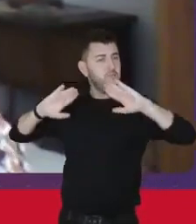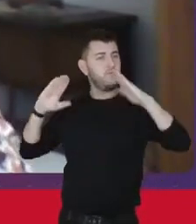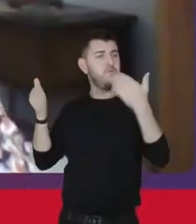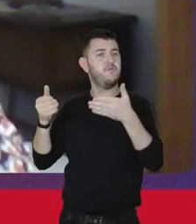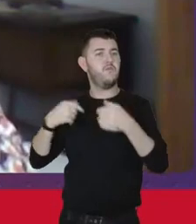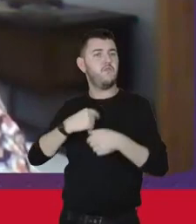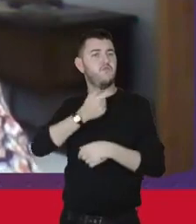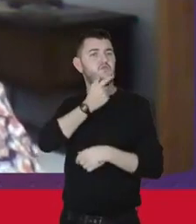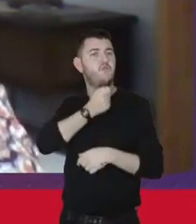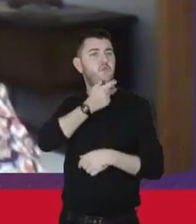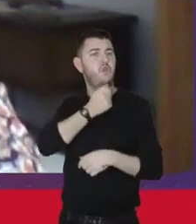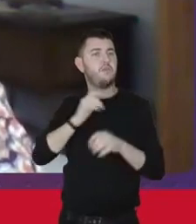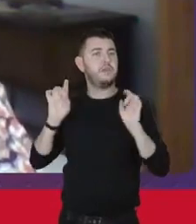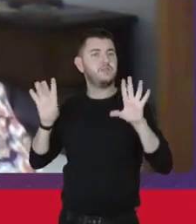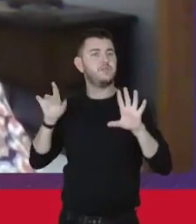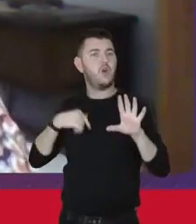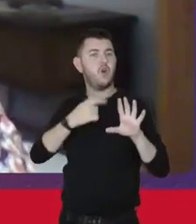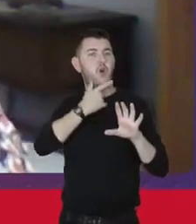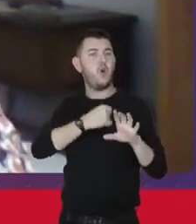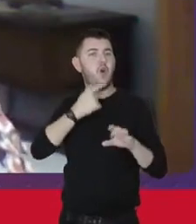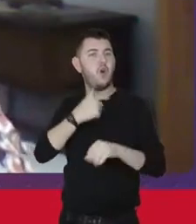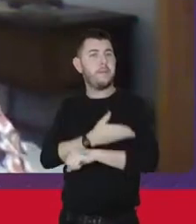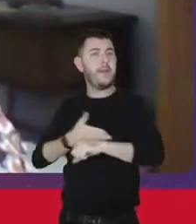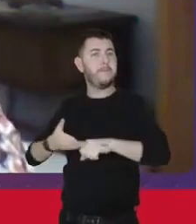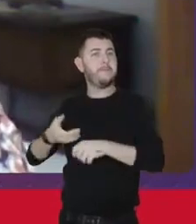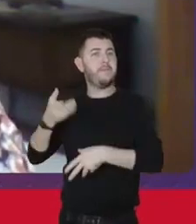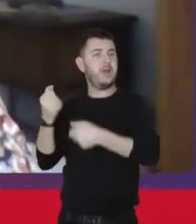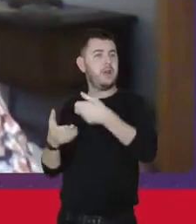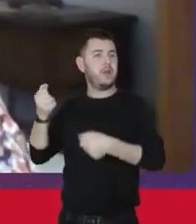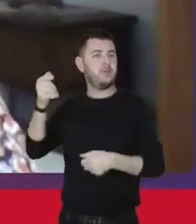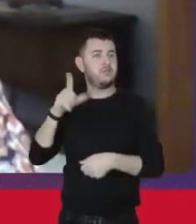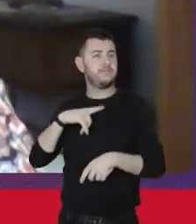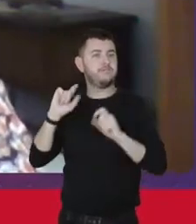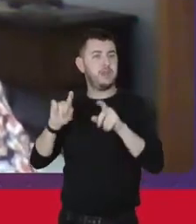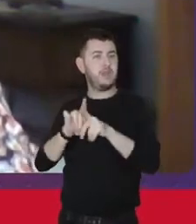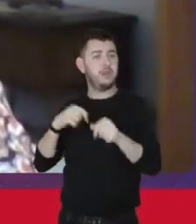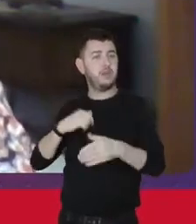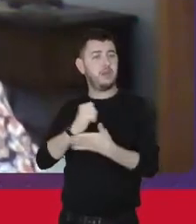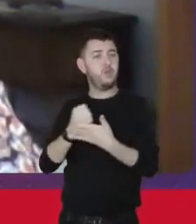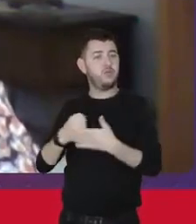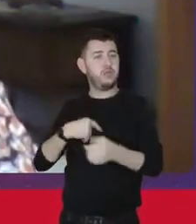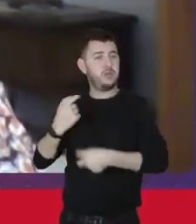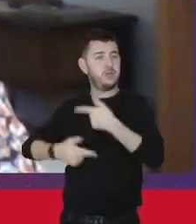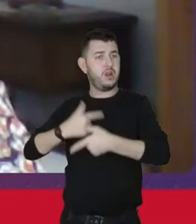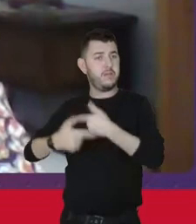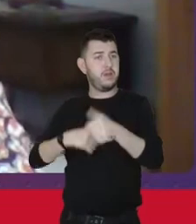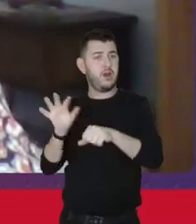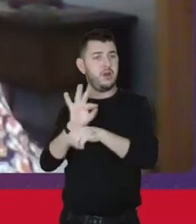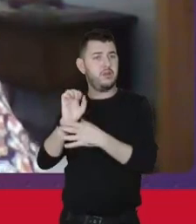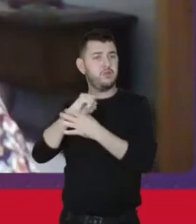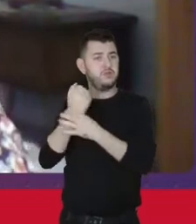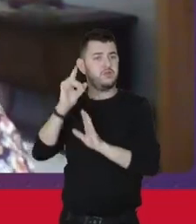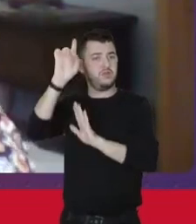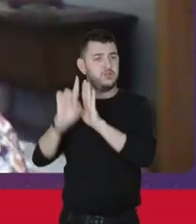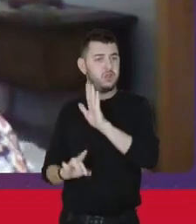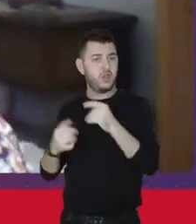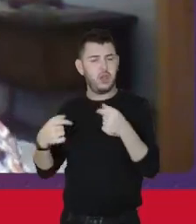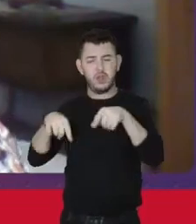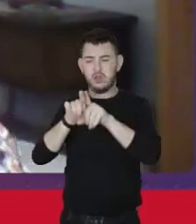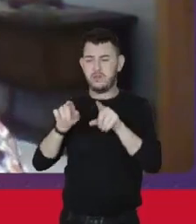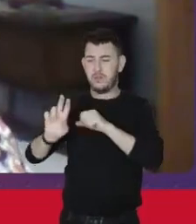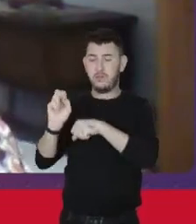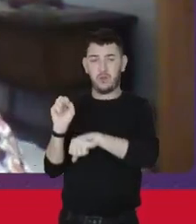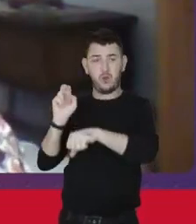e homens brancos, que tinham acesso a um vínculo de trabalho com direitos, proteção social, E a